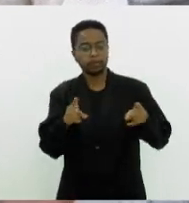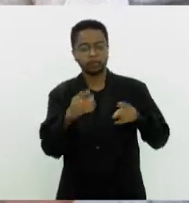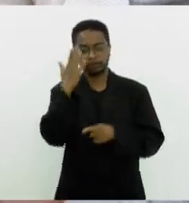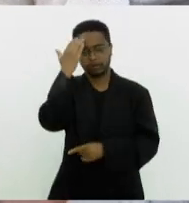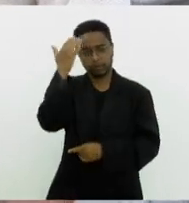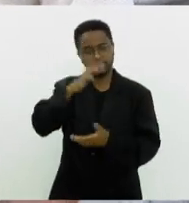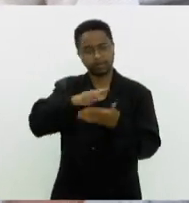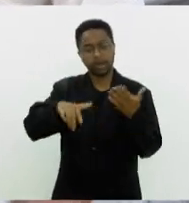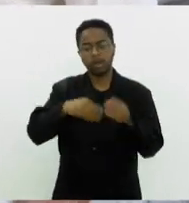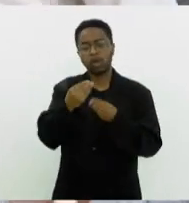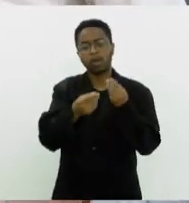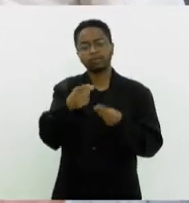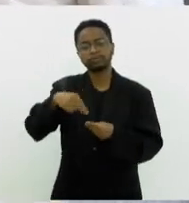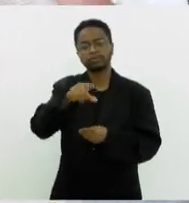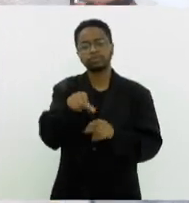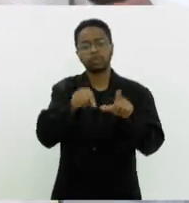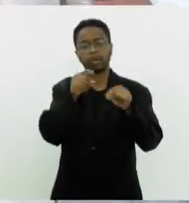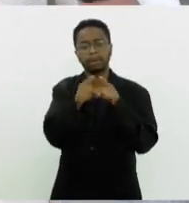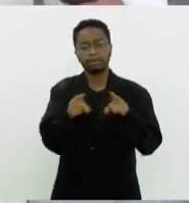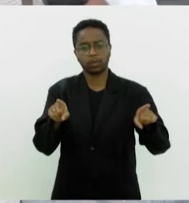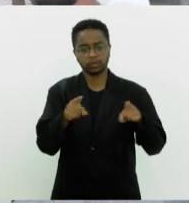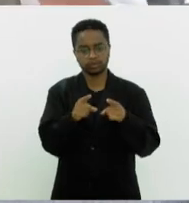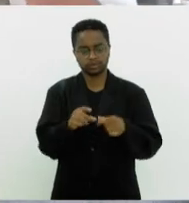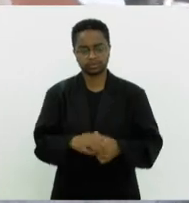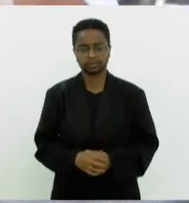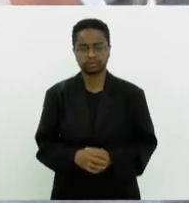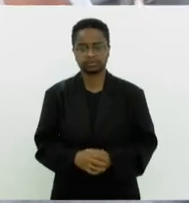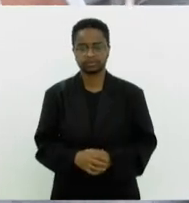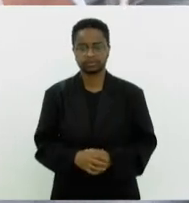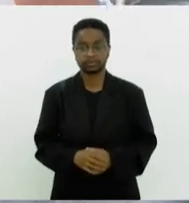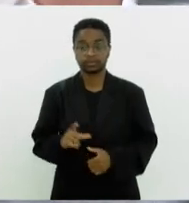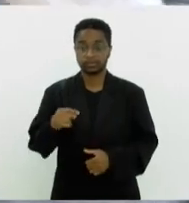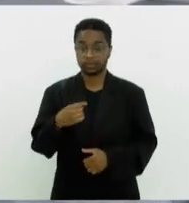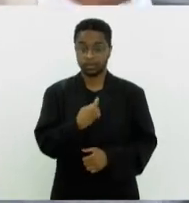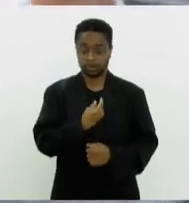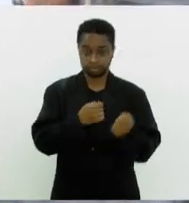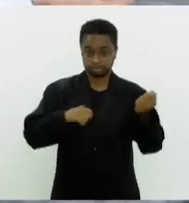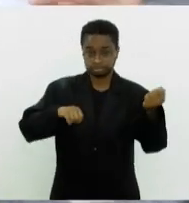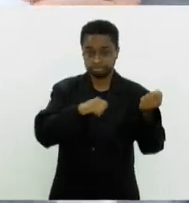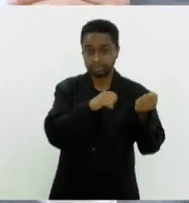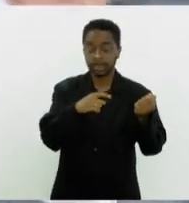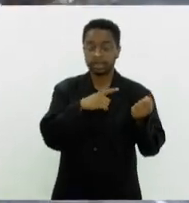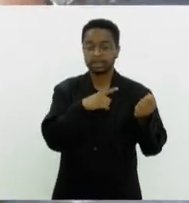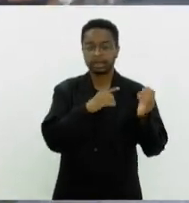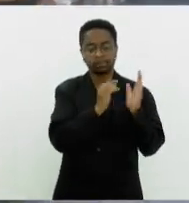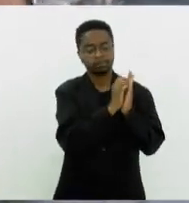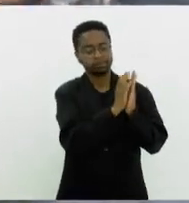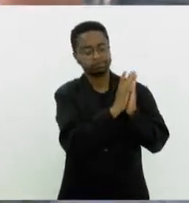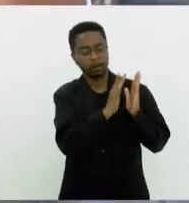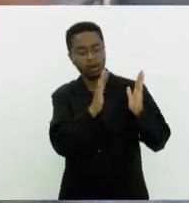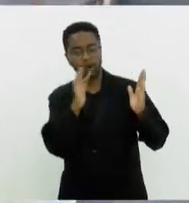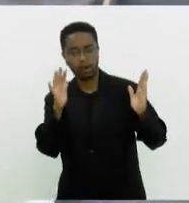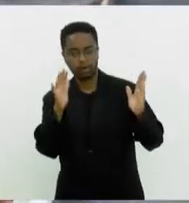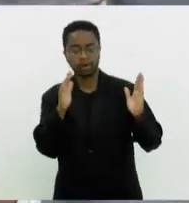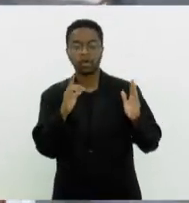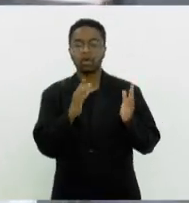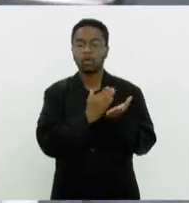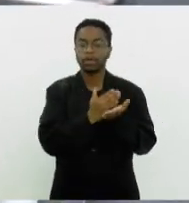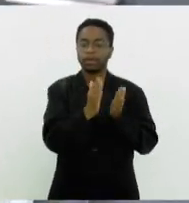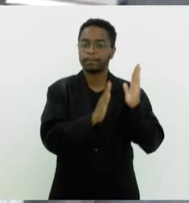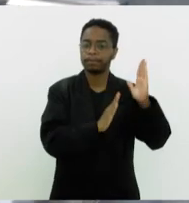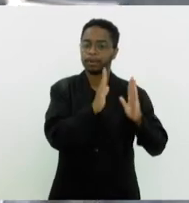que foi a escolha desse repertório? Olha, a gente faz o nosso concerto, ele segue uma linha do tempo, né? A gente começa num período